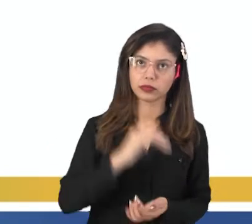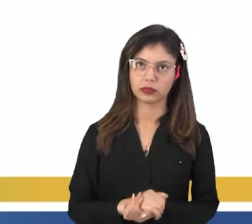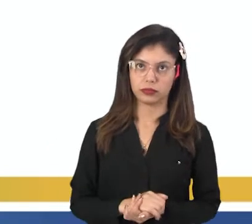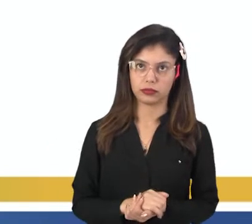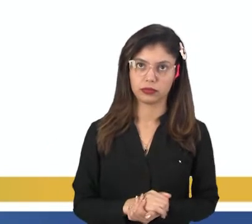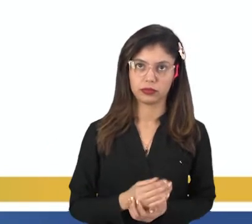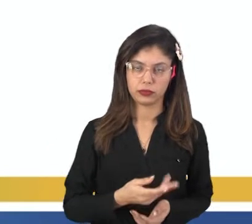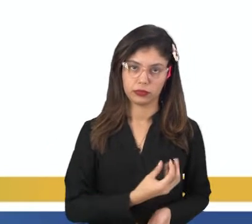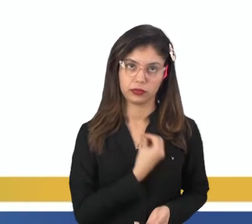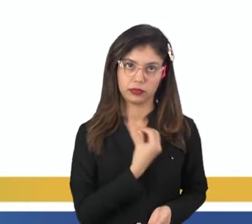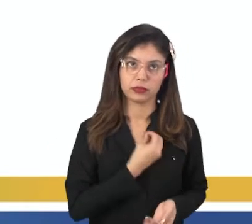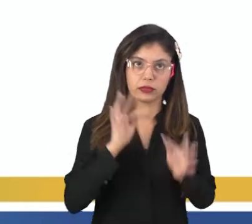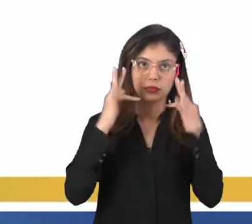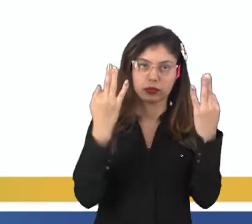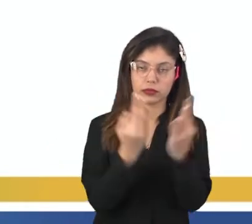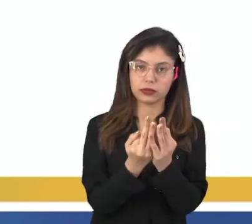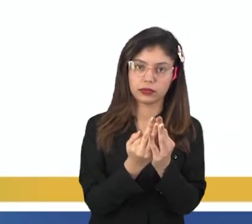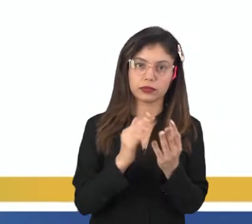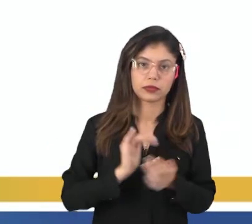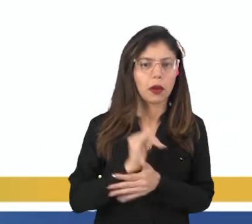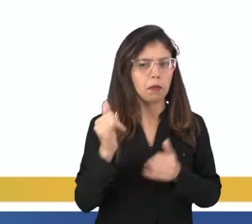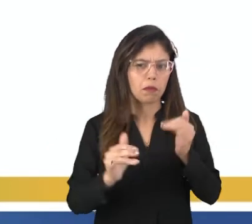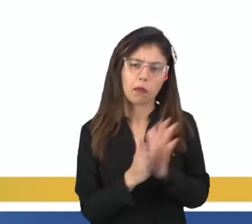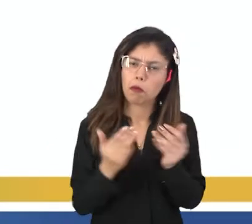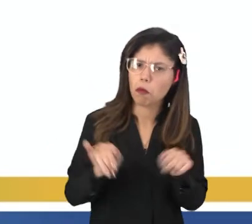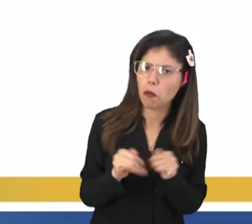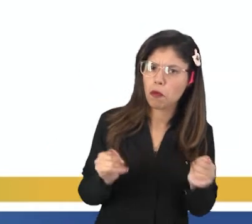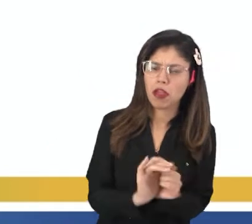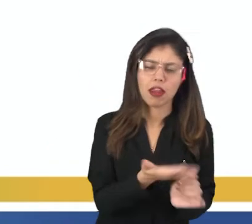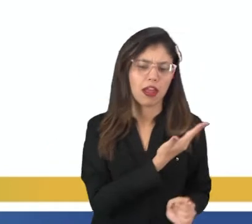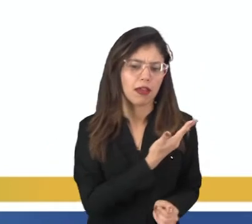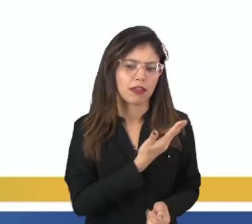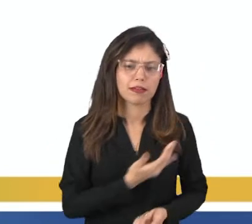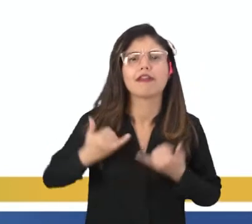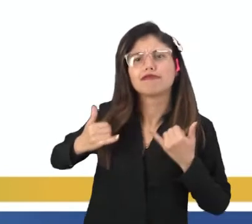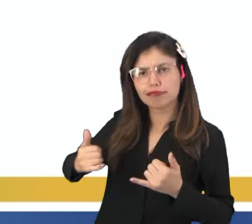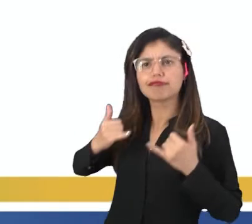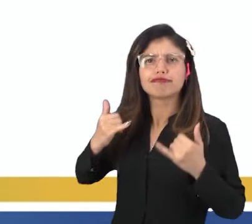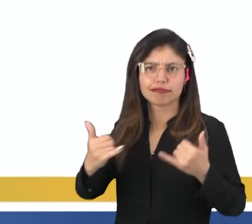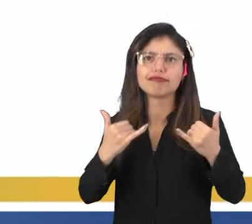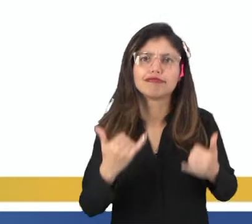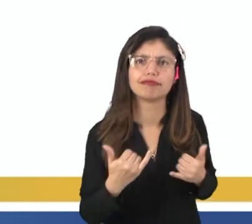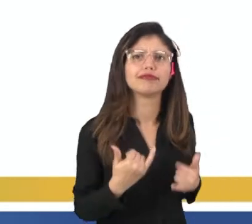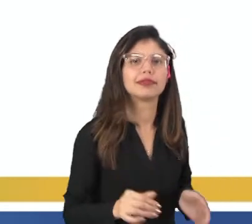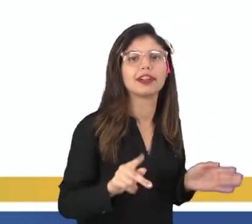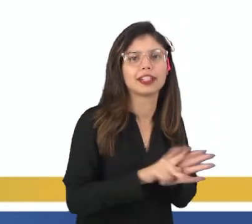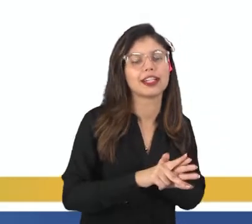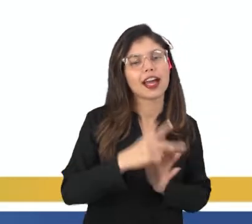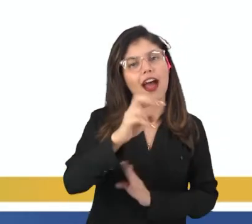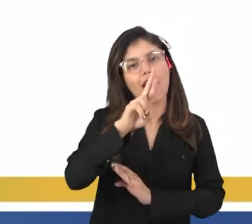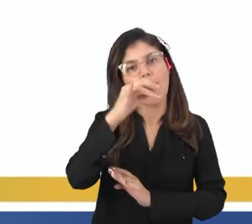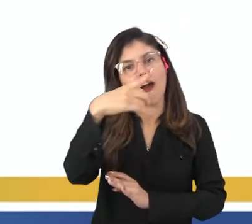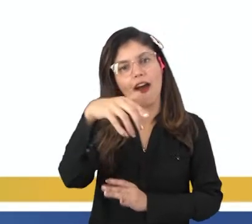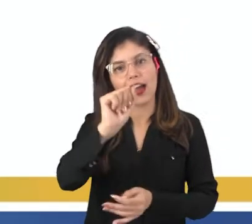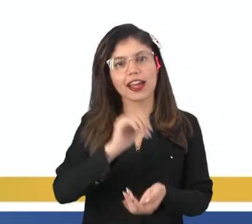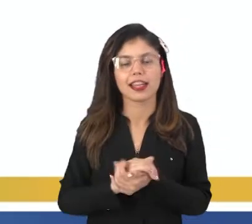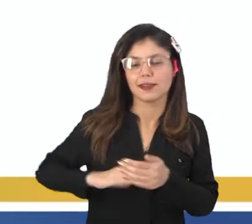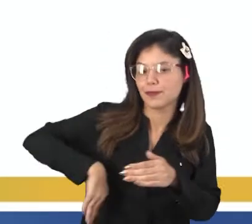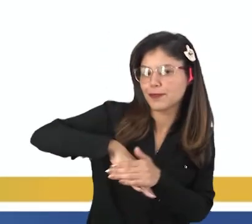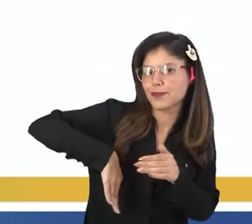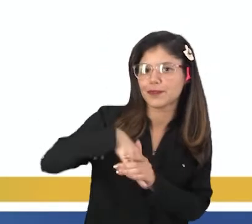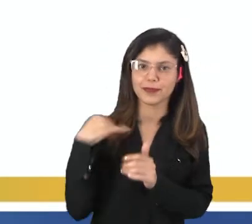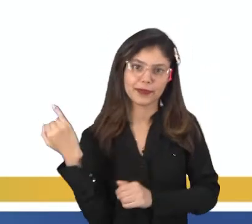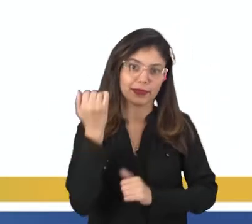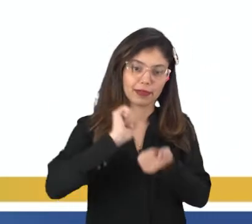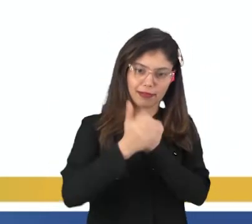Pilares de sua vida família bobeiras amizade e Rock Seu esporte favorito é neste